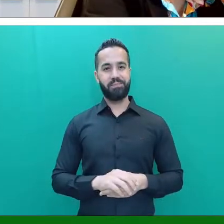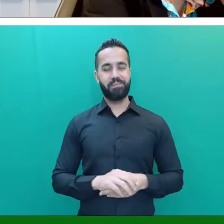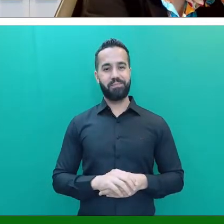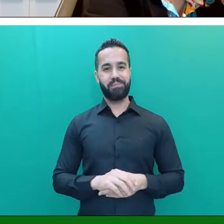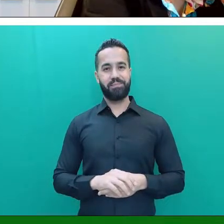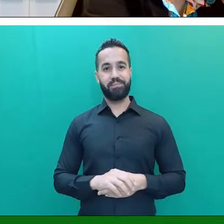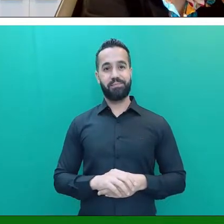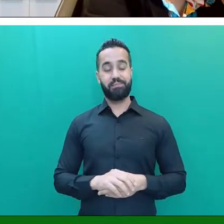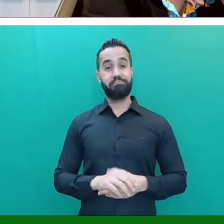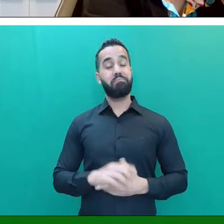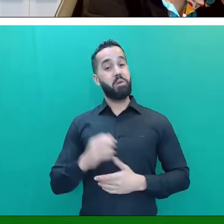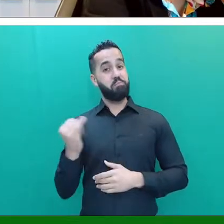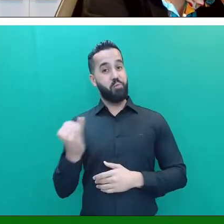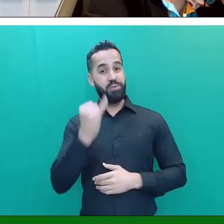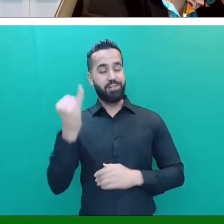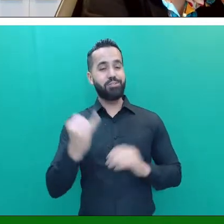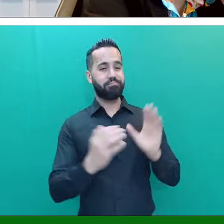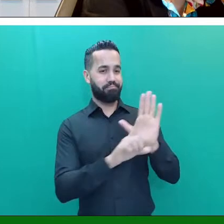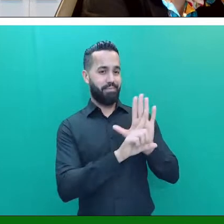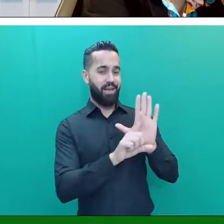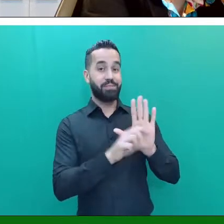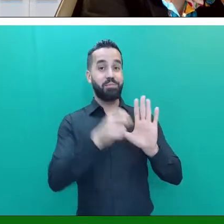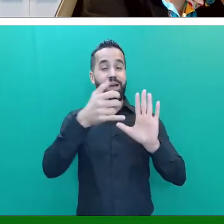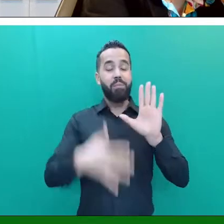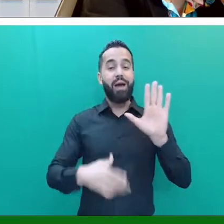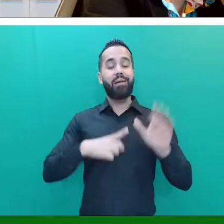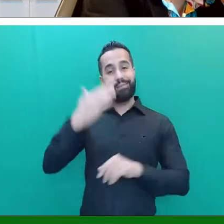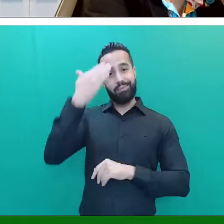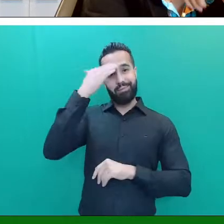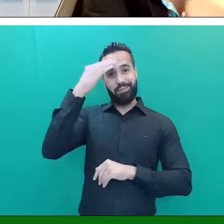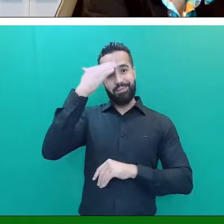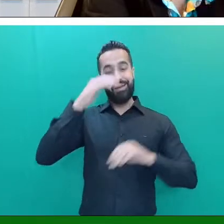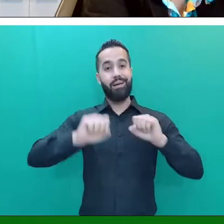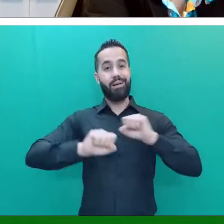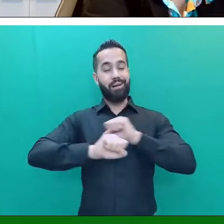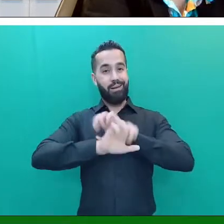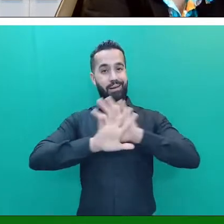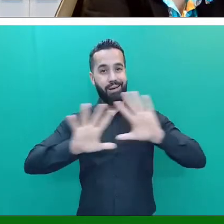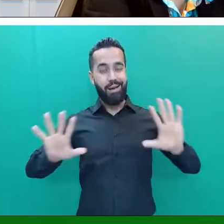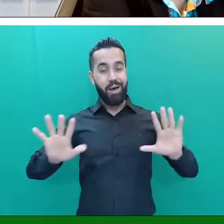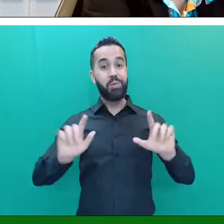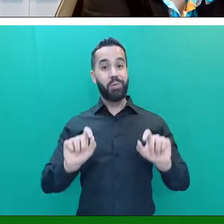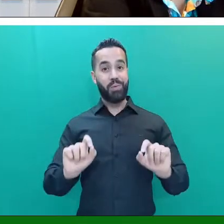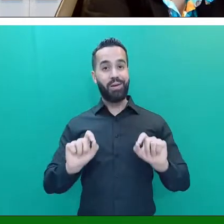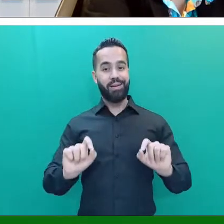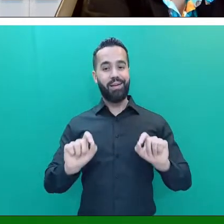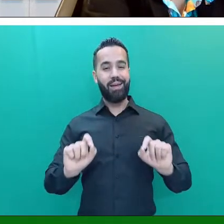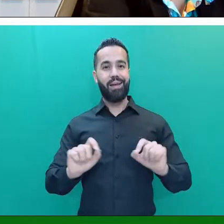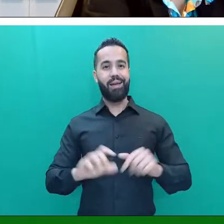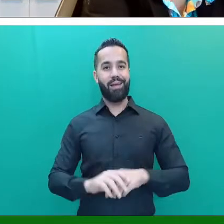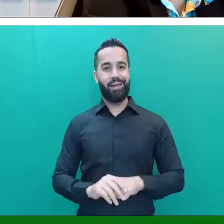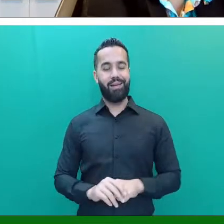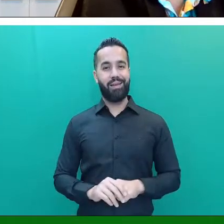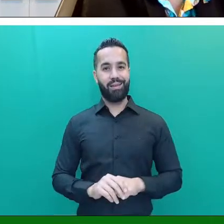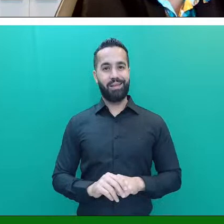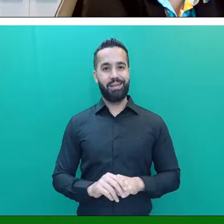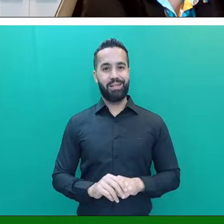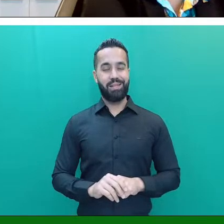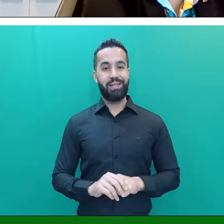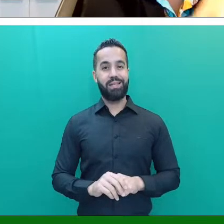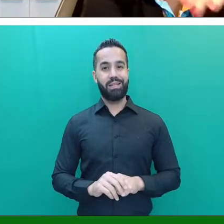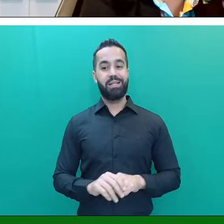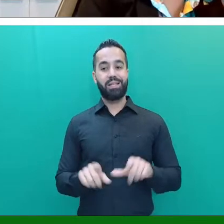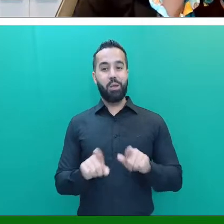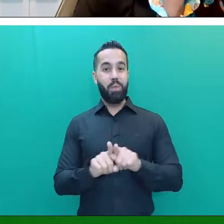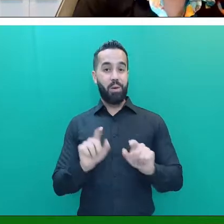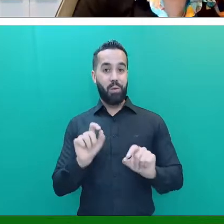mal entendidos. E uma delas tem a ver, por exemplo, com aquela noção de empreendedorismo. A dada altura, você